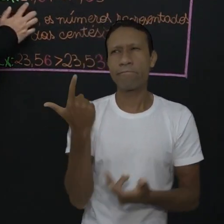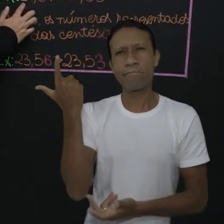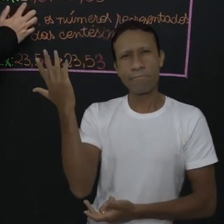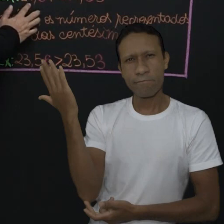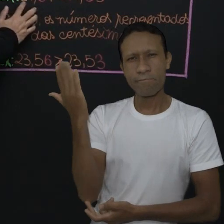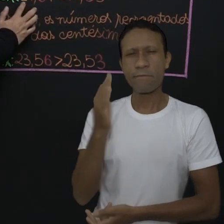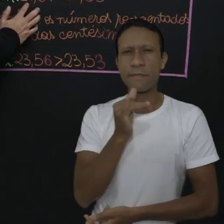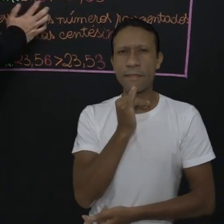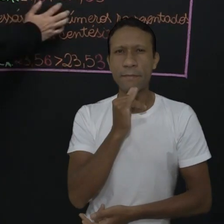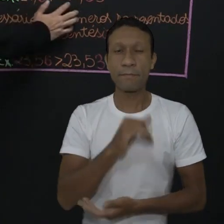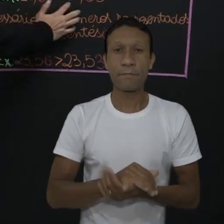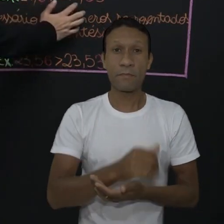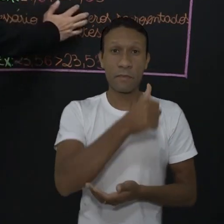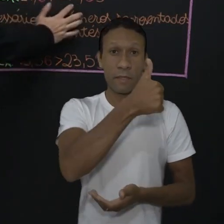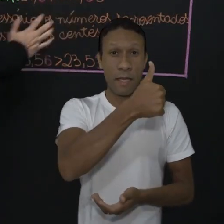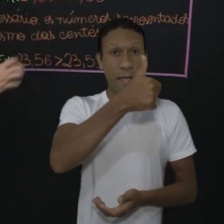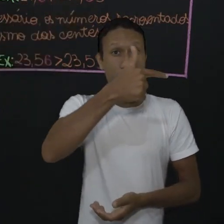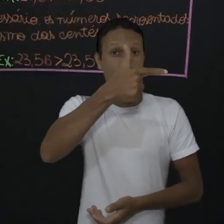exemplo aqui, ó,